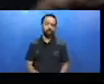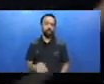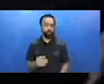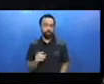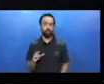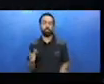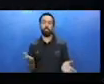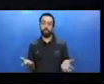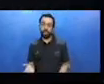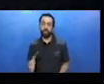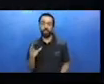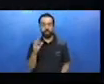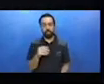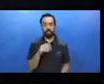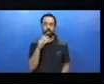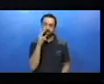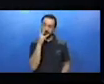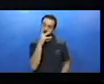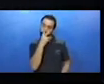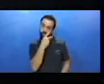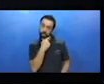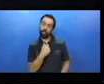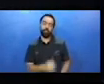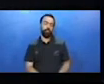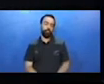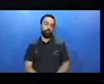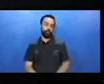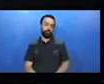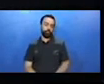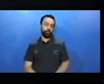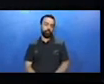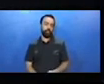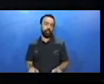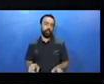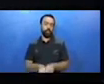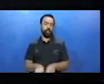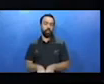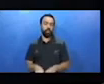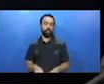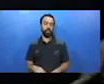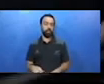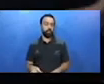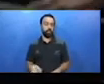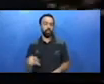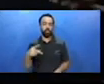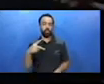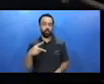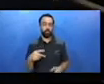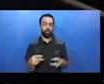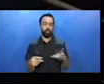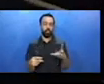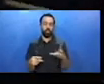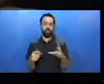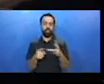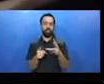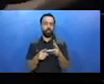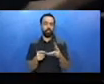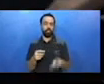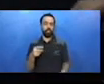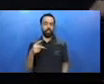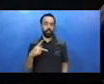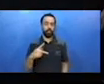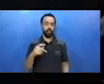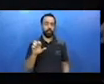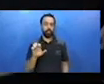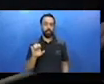nós observarmos dentro da competição de natação. O nado peito, né, se vocês olharem aqui nessa imagem aqui, o nado